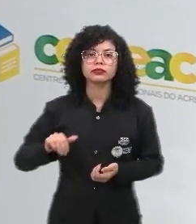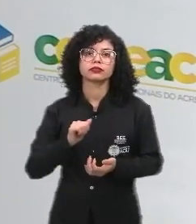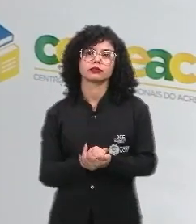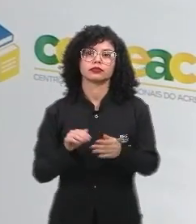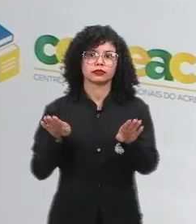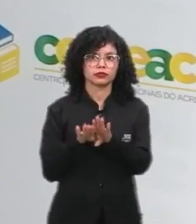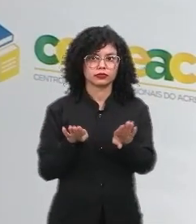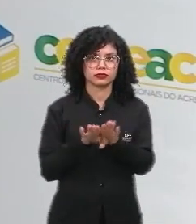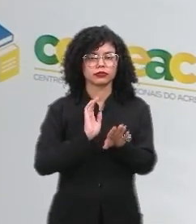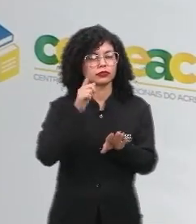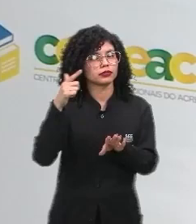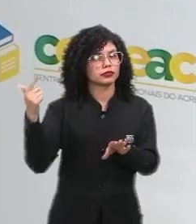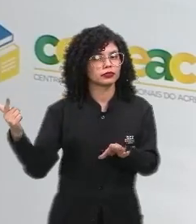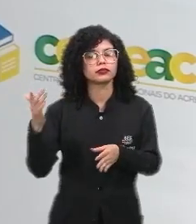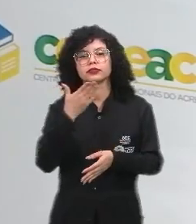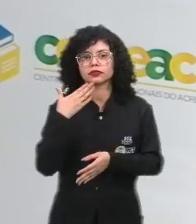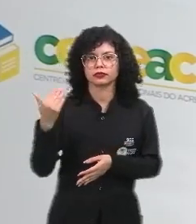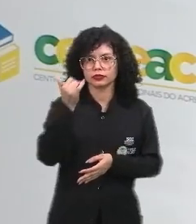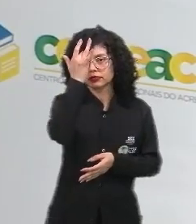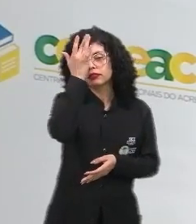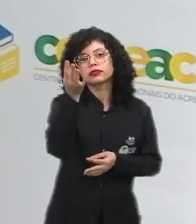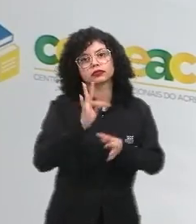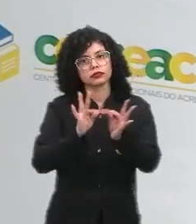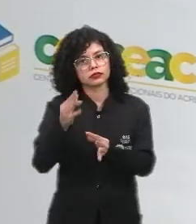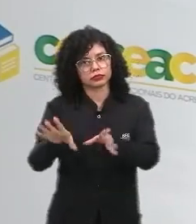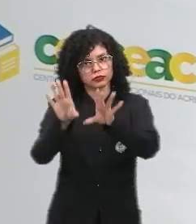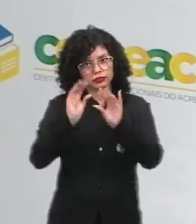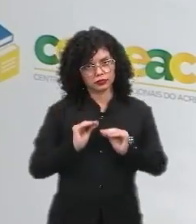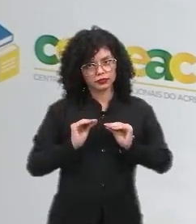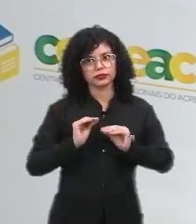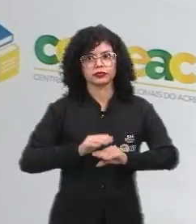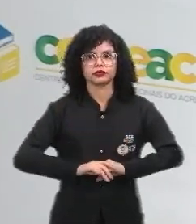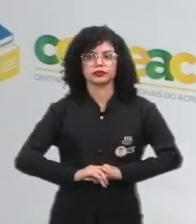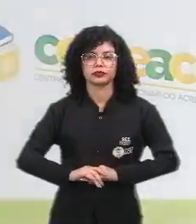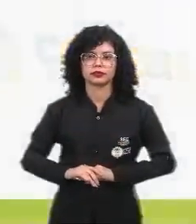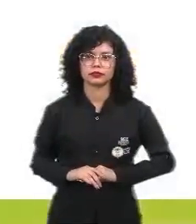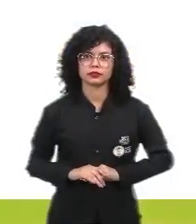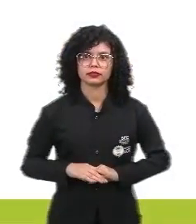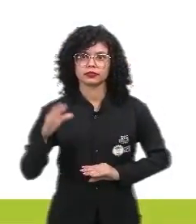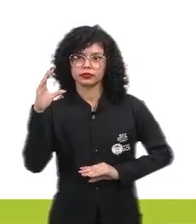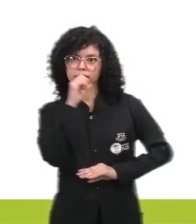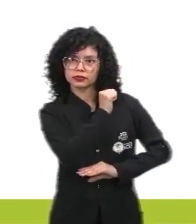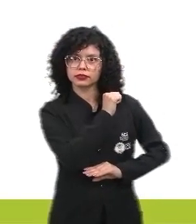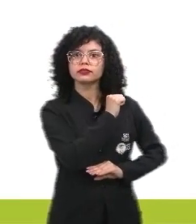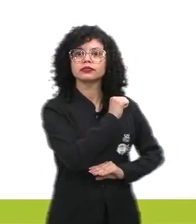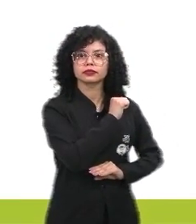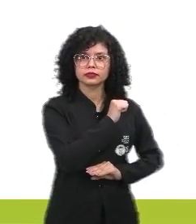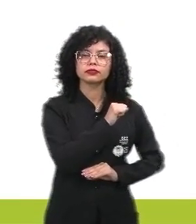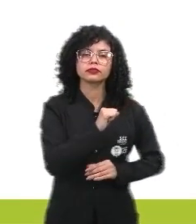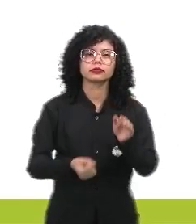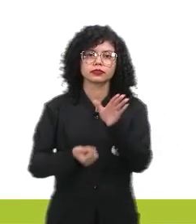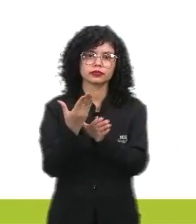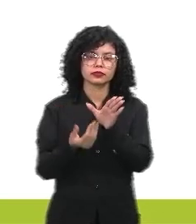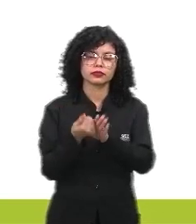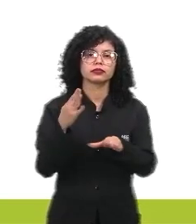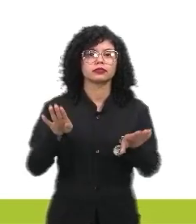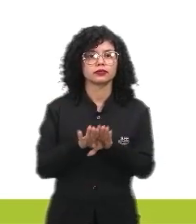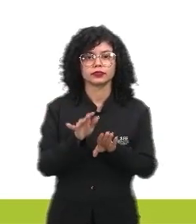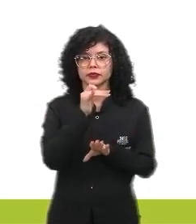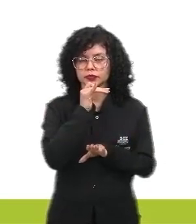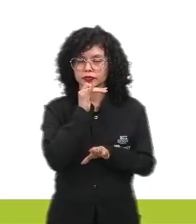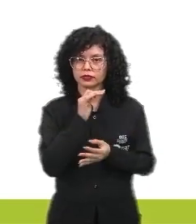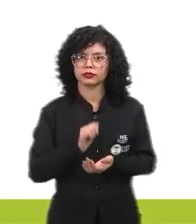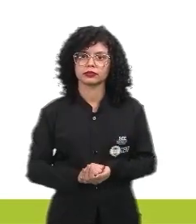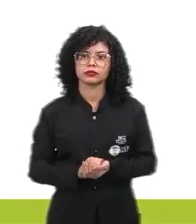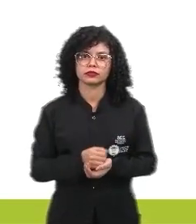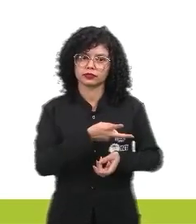também porque existem outras facilidades que a tecnologia nos trouxeram. A rapidez no escoamento da produção, por exemplo, foi algo